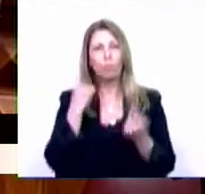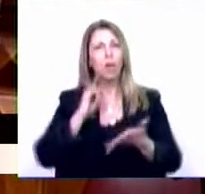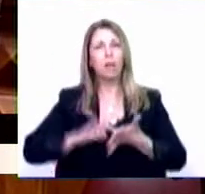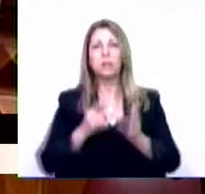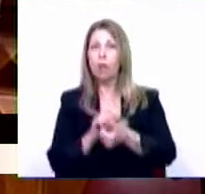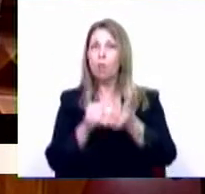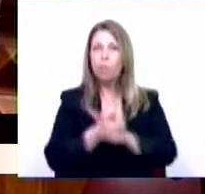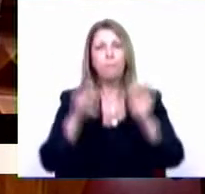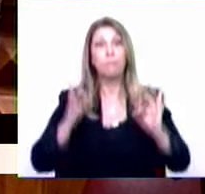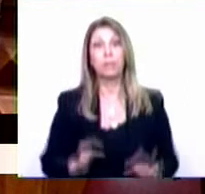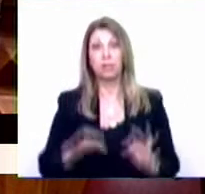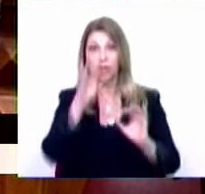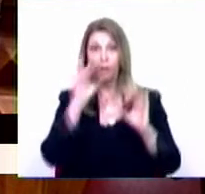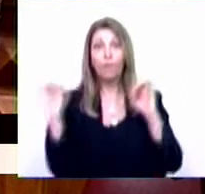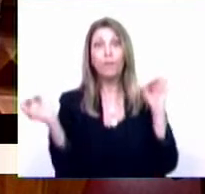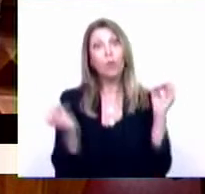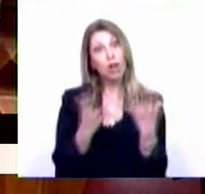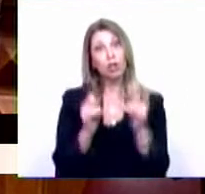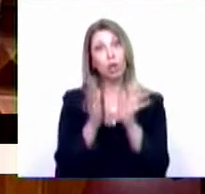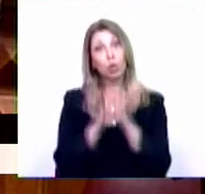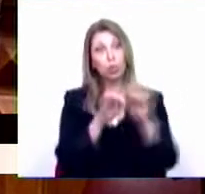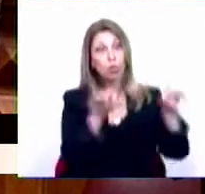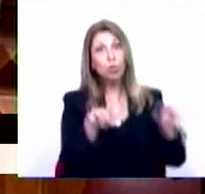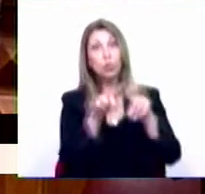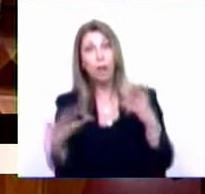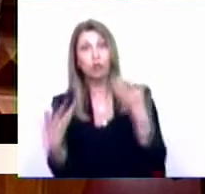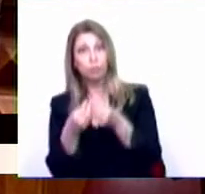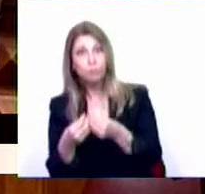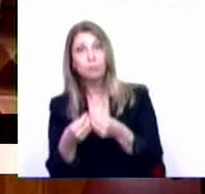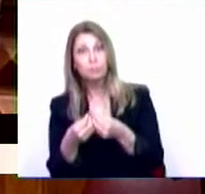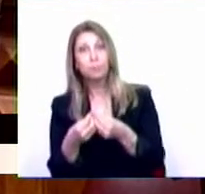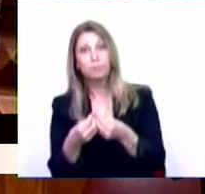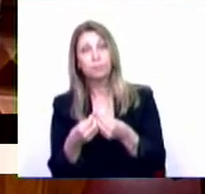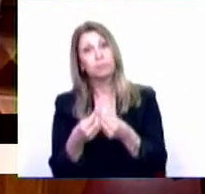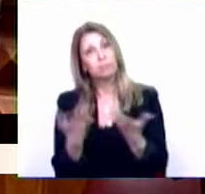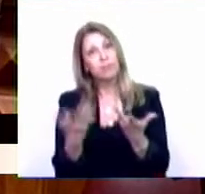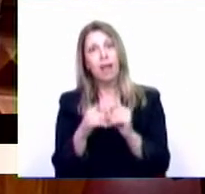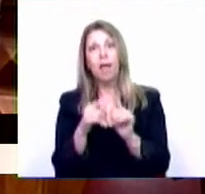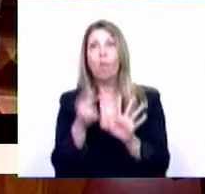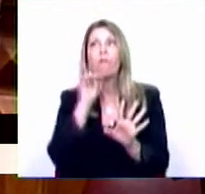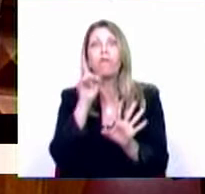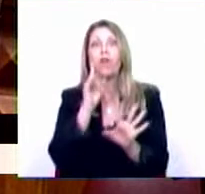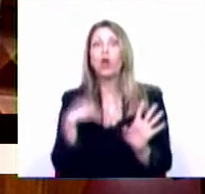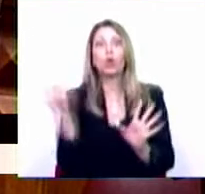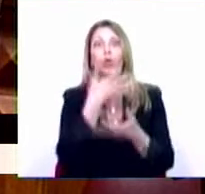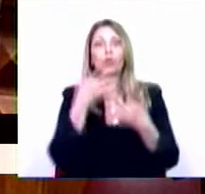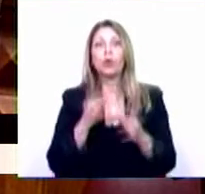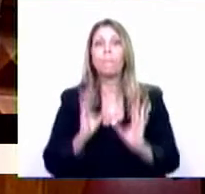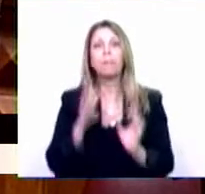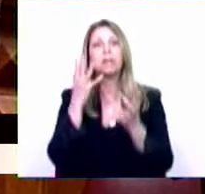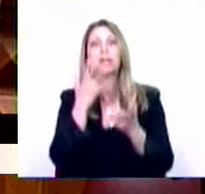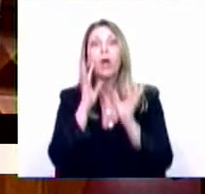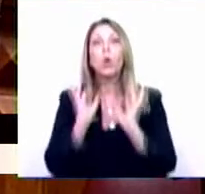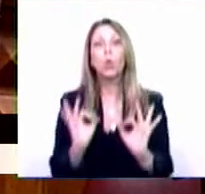As florestas e todos os espaços que lhes estão associados são um bem comum a preservar. Estamos a definir e a implementar